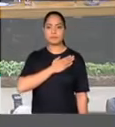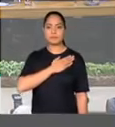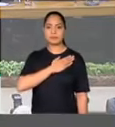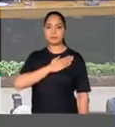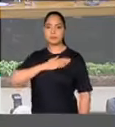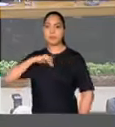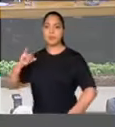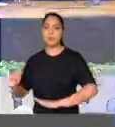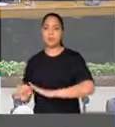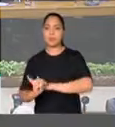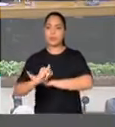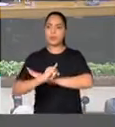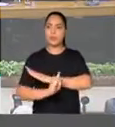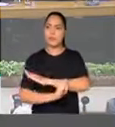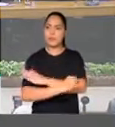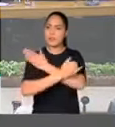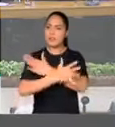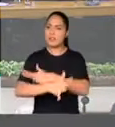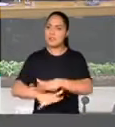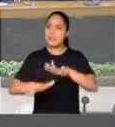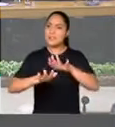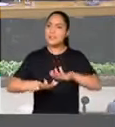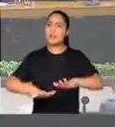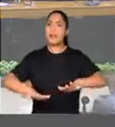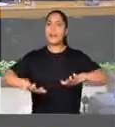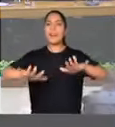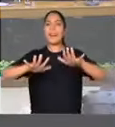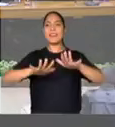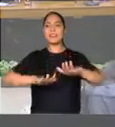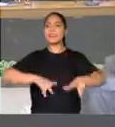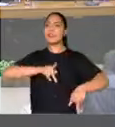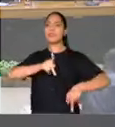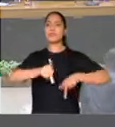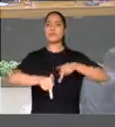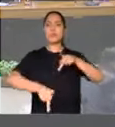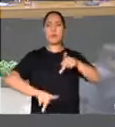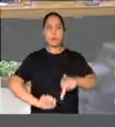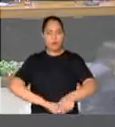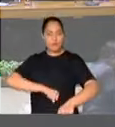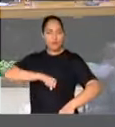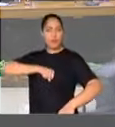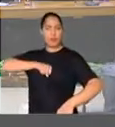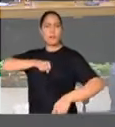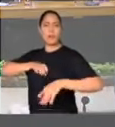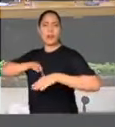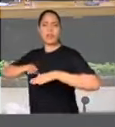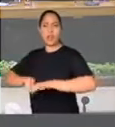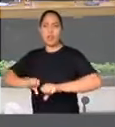Ouviram do Ipiranga as marchas plácidas de um